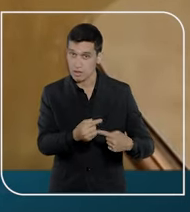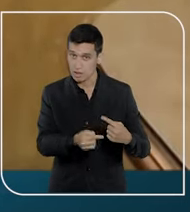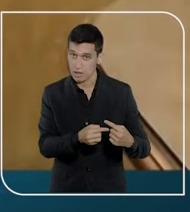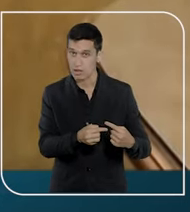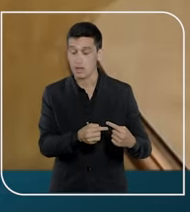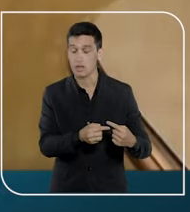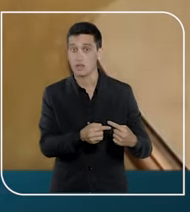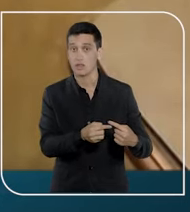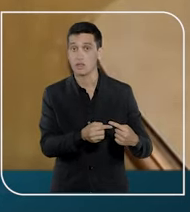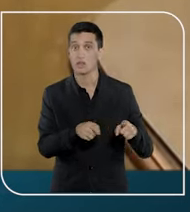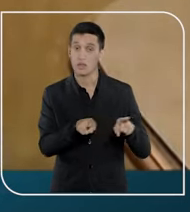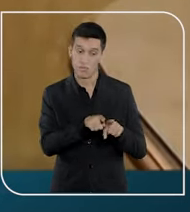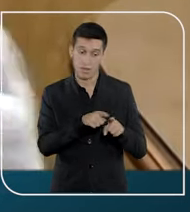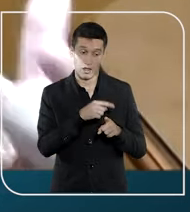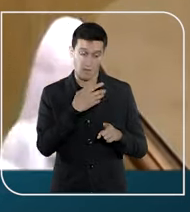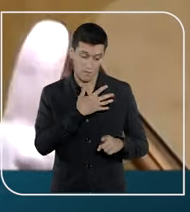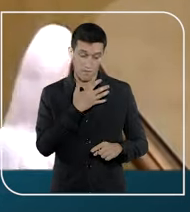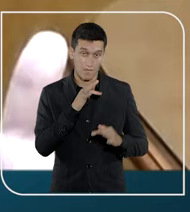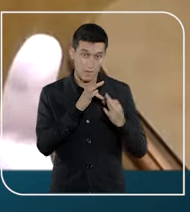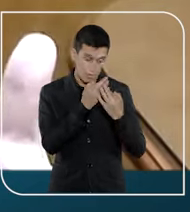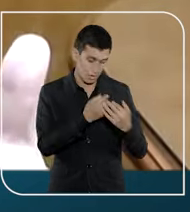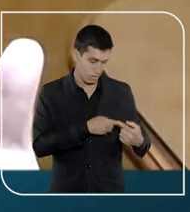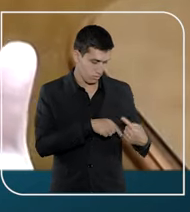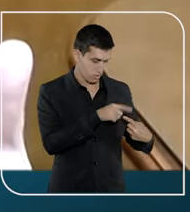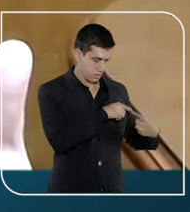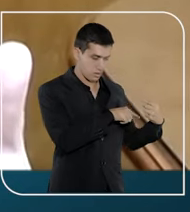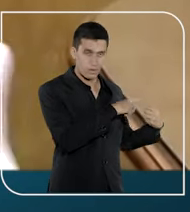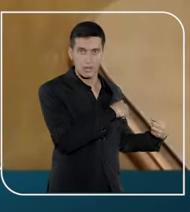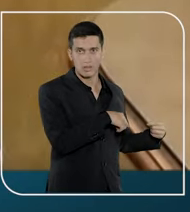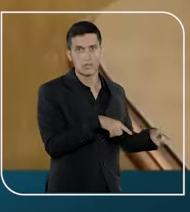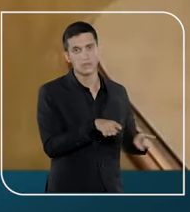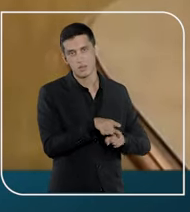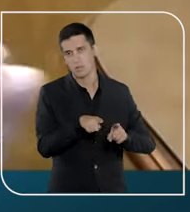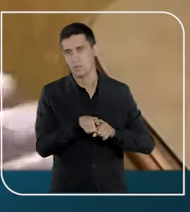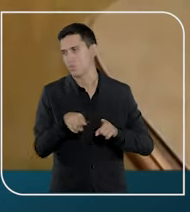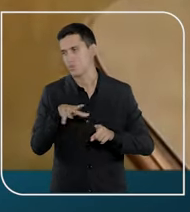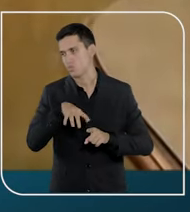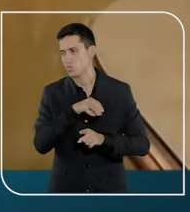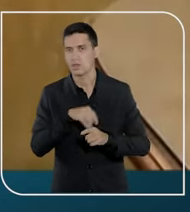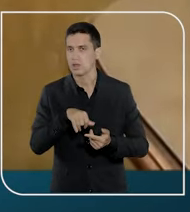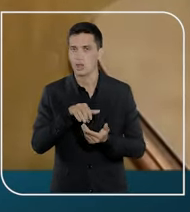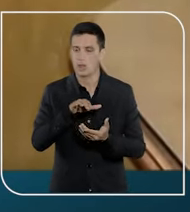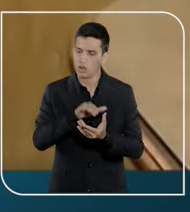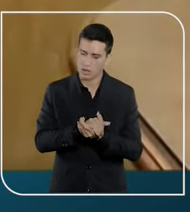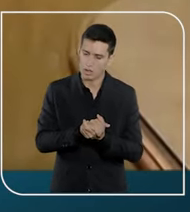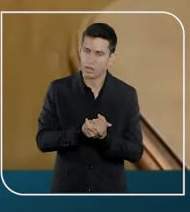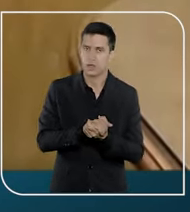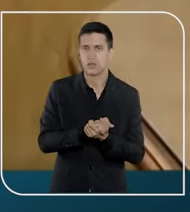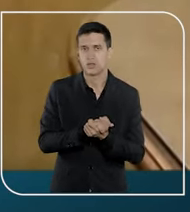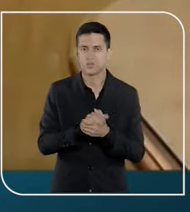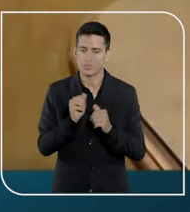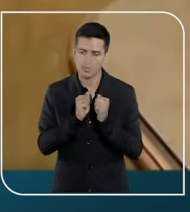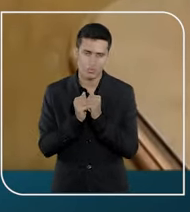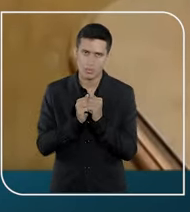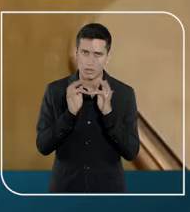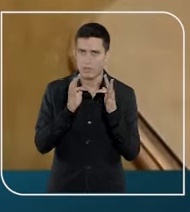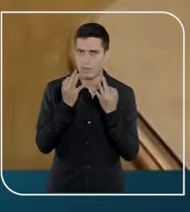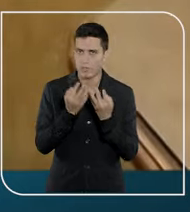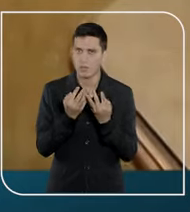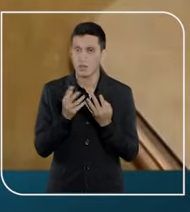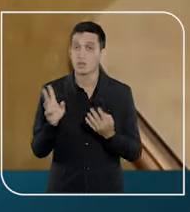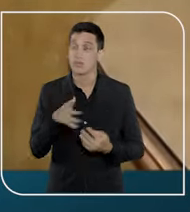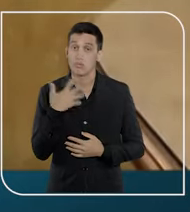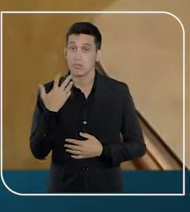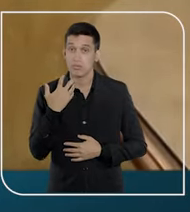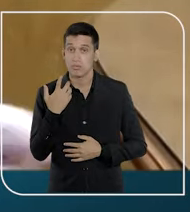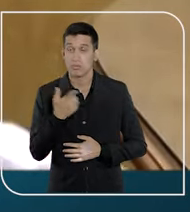os cônjuges ou companheiros do executado. Via de regra, ascendente a gente nem se preocupa,